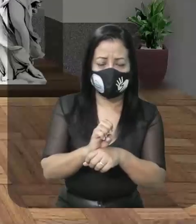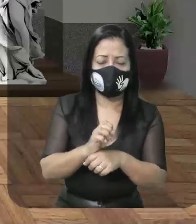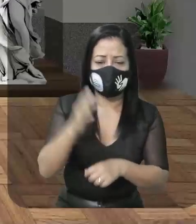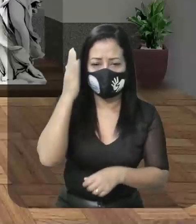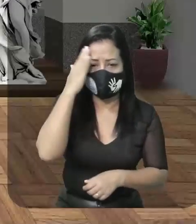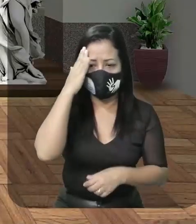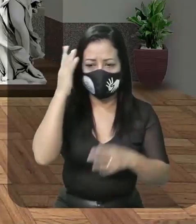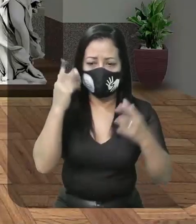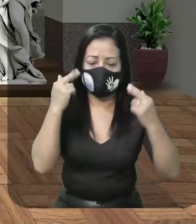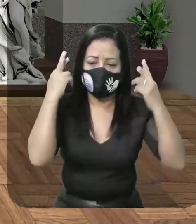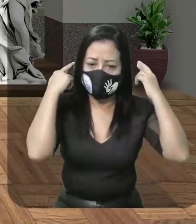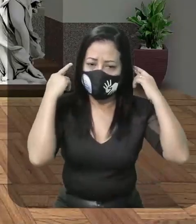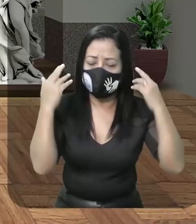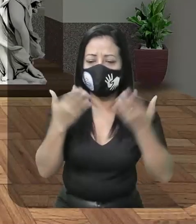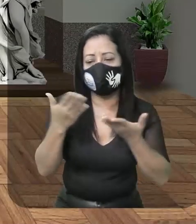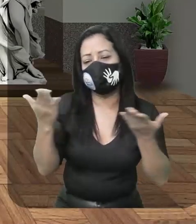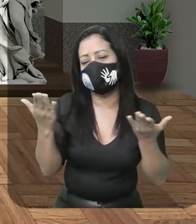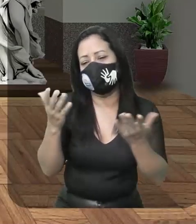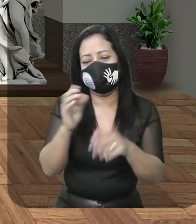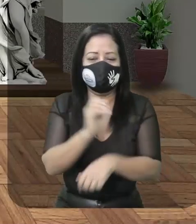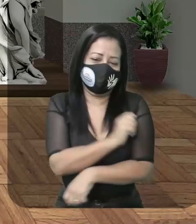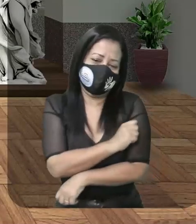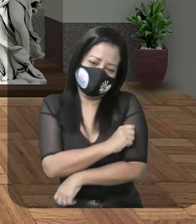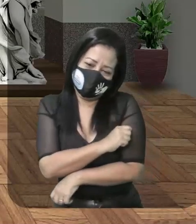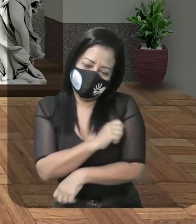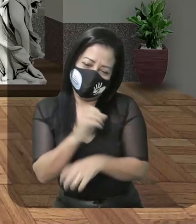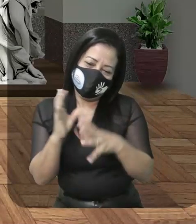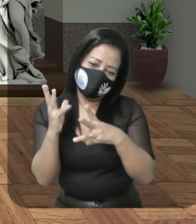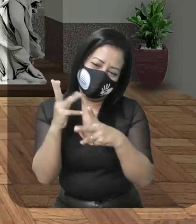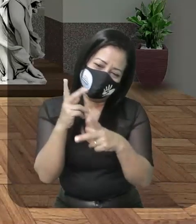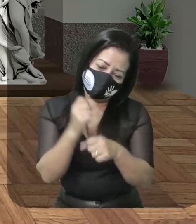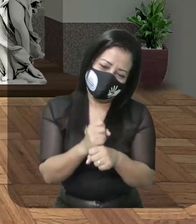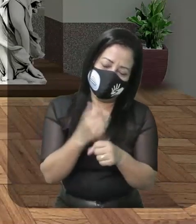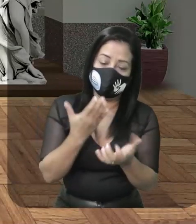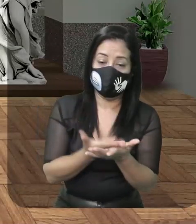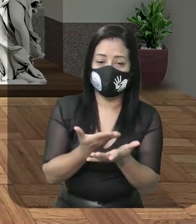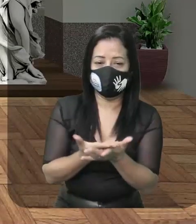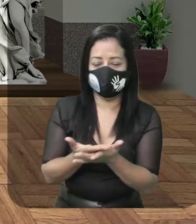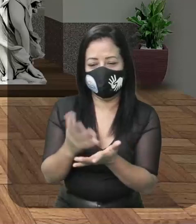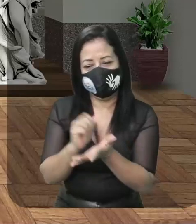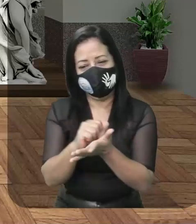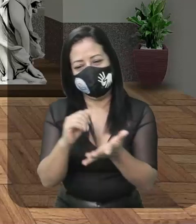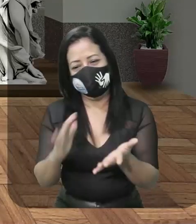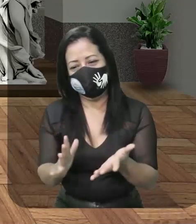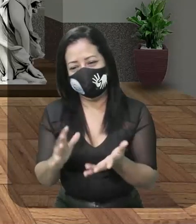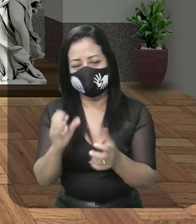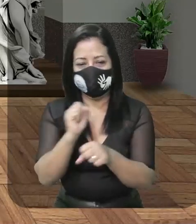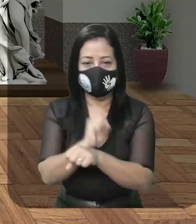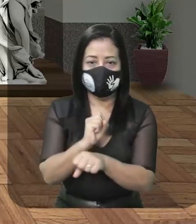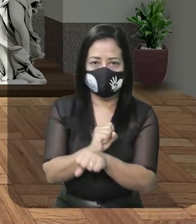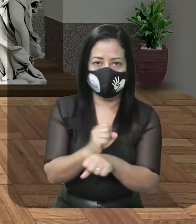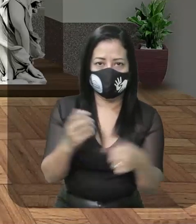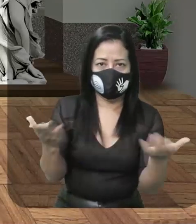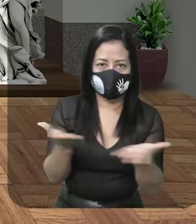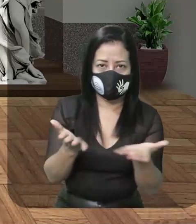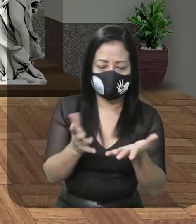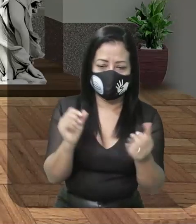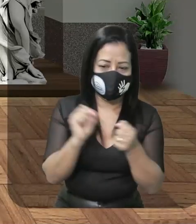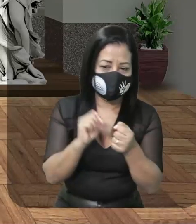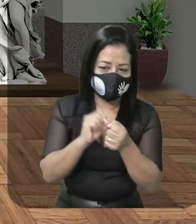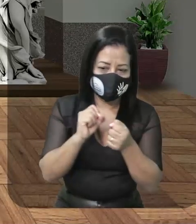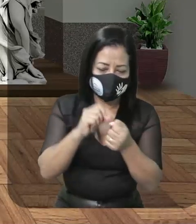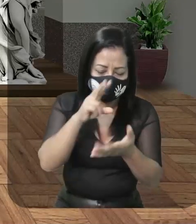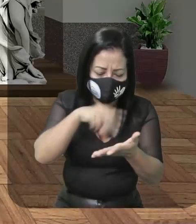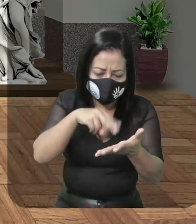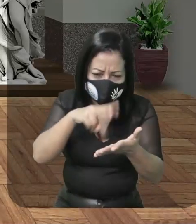meus alunos, essa foi a nossa revisão da nossa aula, nossa atividade. Eu espero que agora vocês façam uma leitura